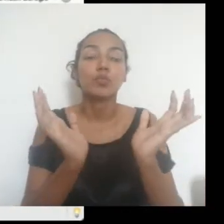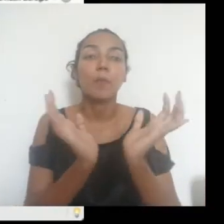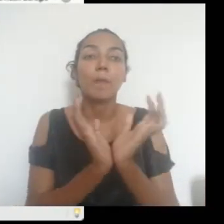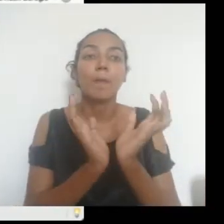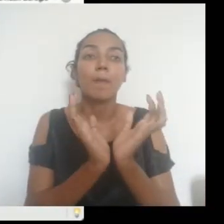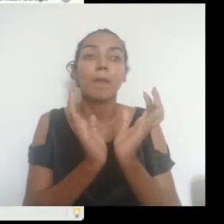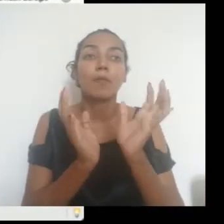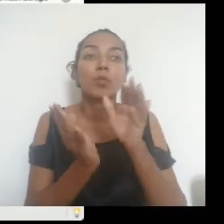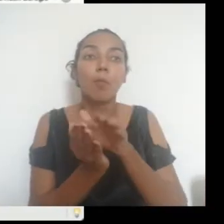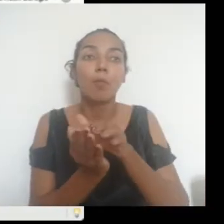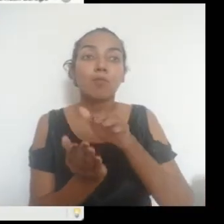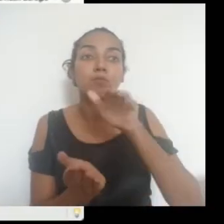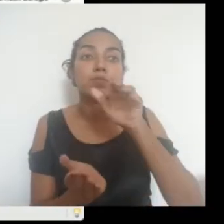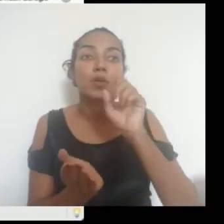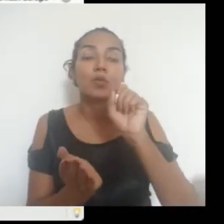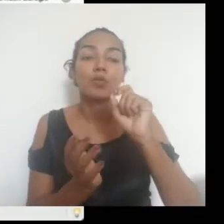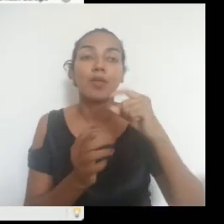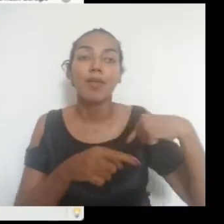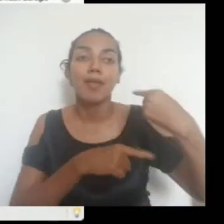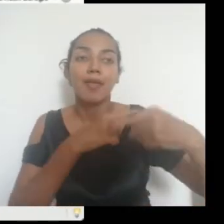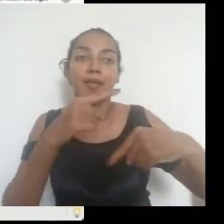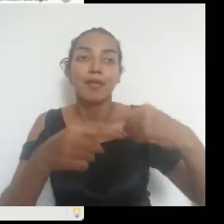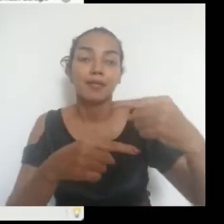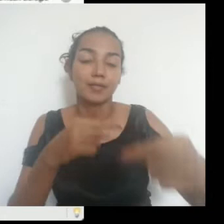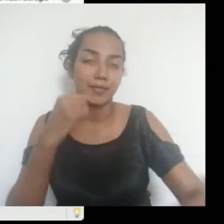classe pessoa.